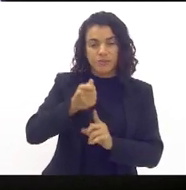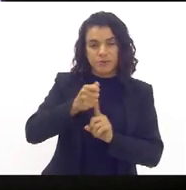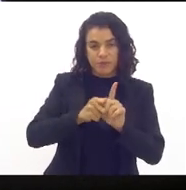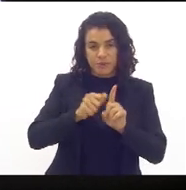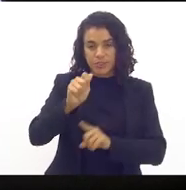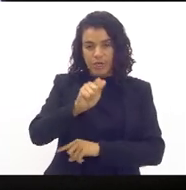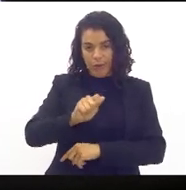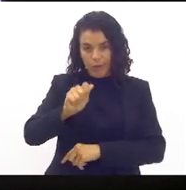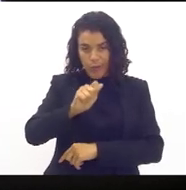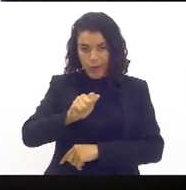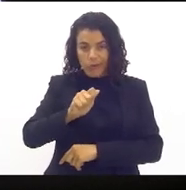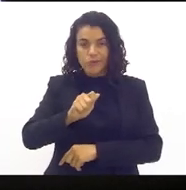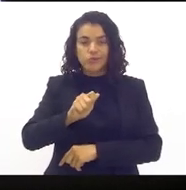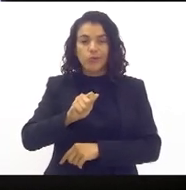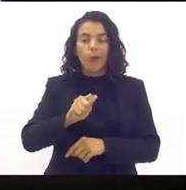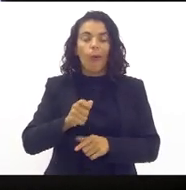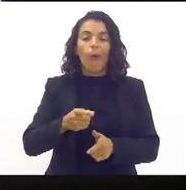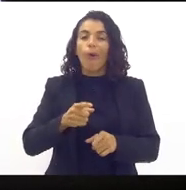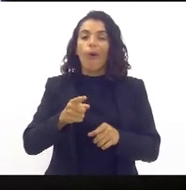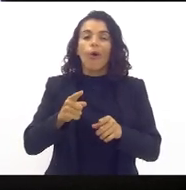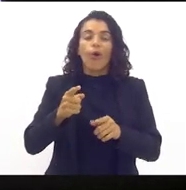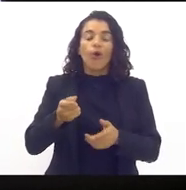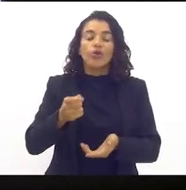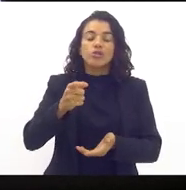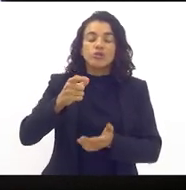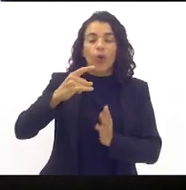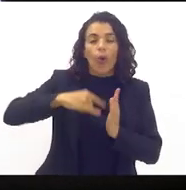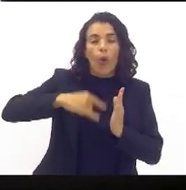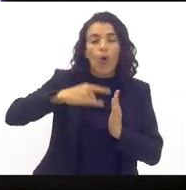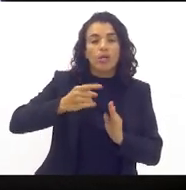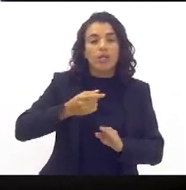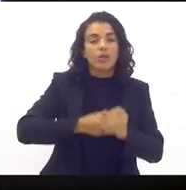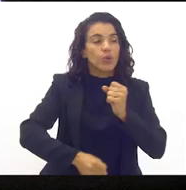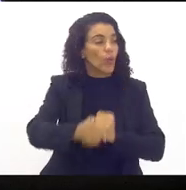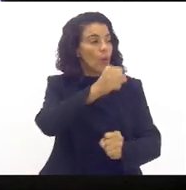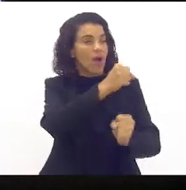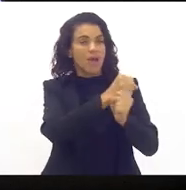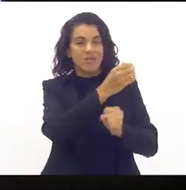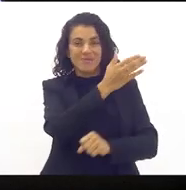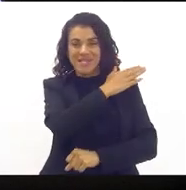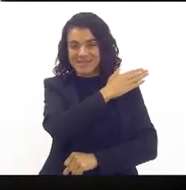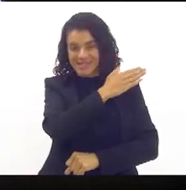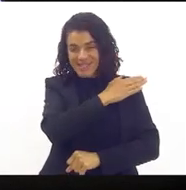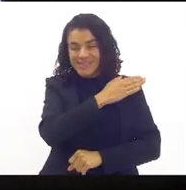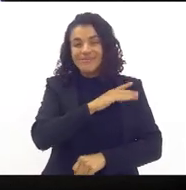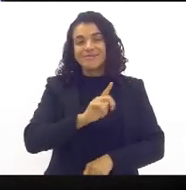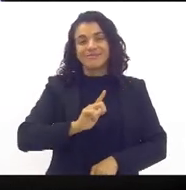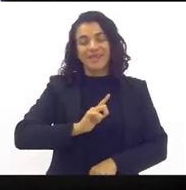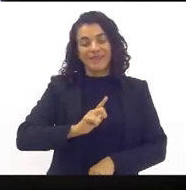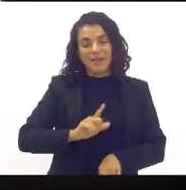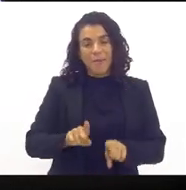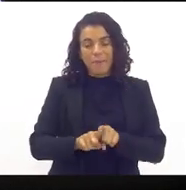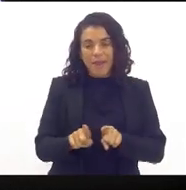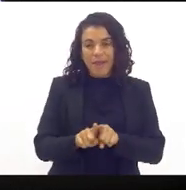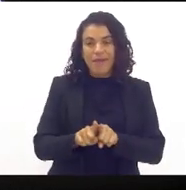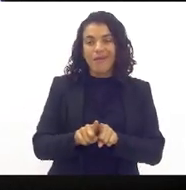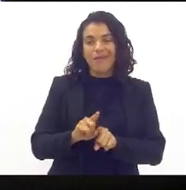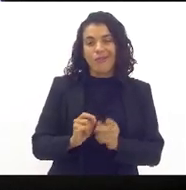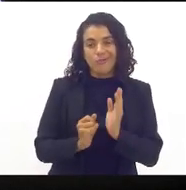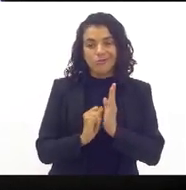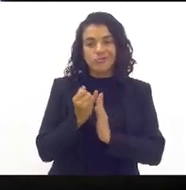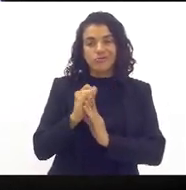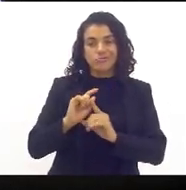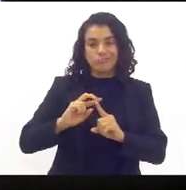alguma obrigação do ano passado, mas a retomada forte, a gente tem a regularização dos encargos, saltaram esse